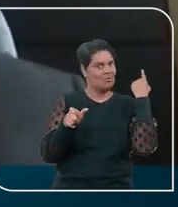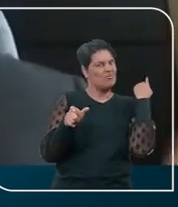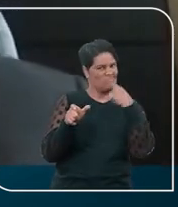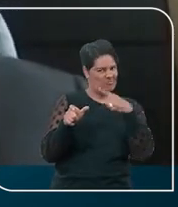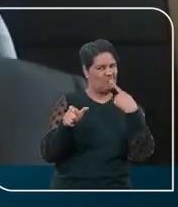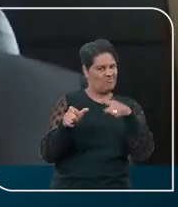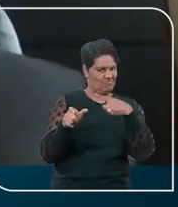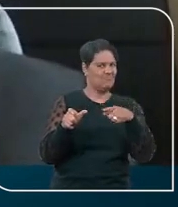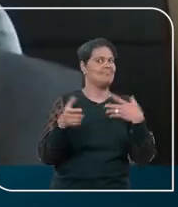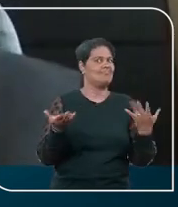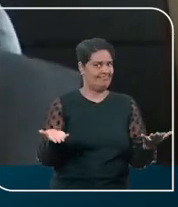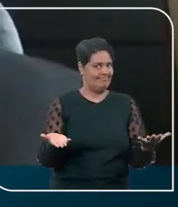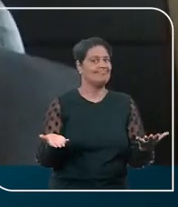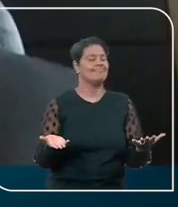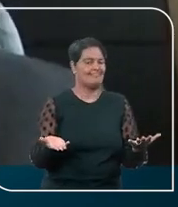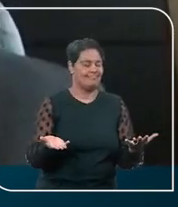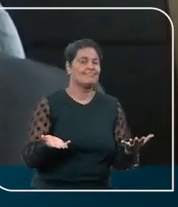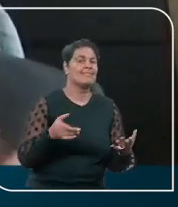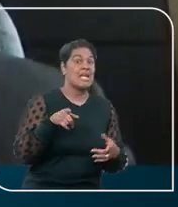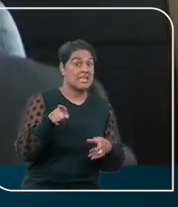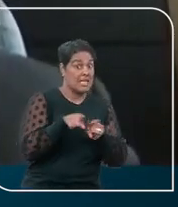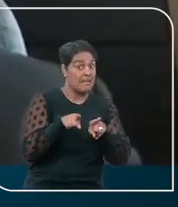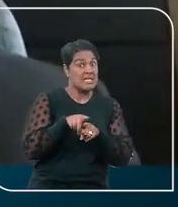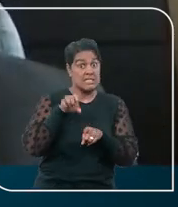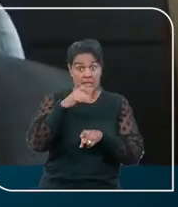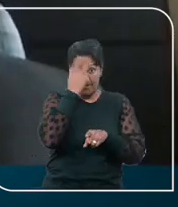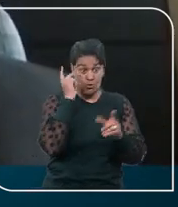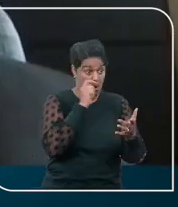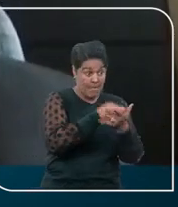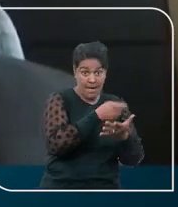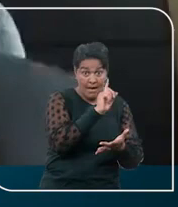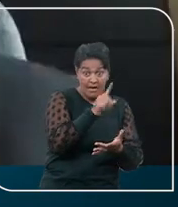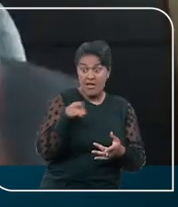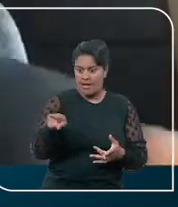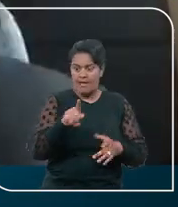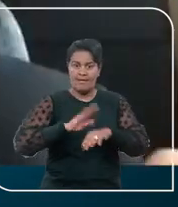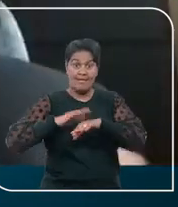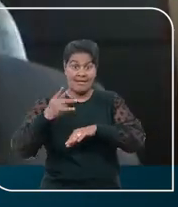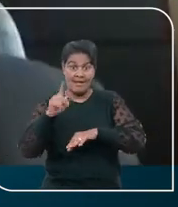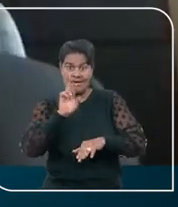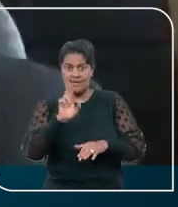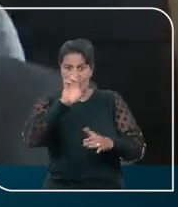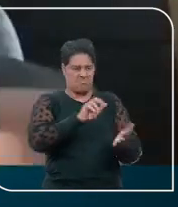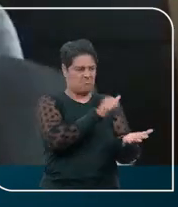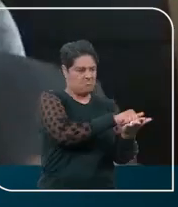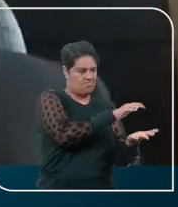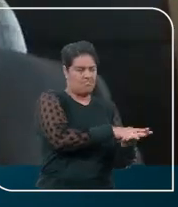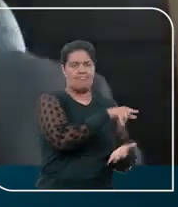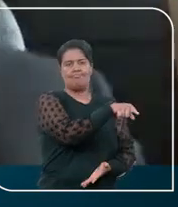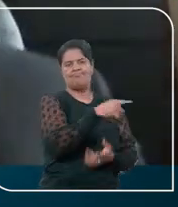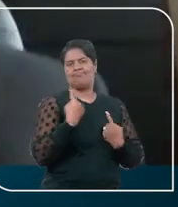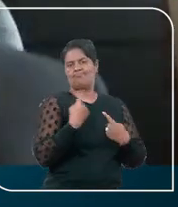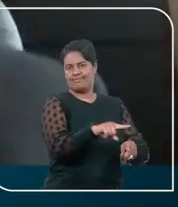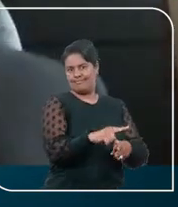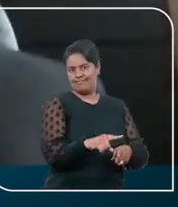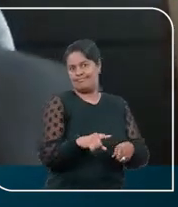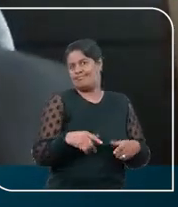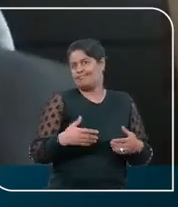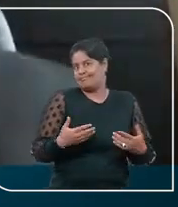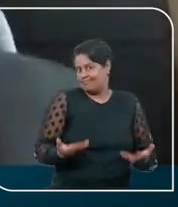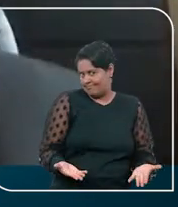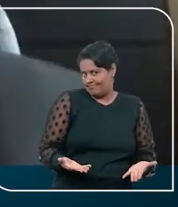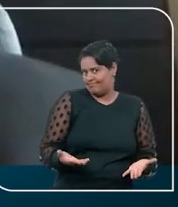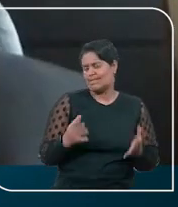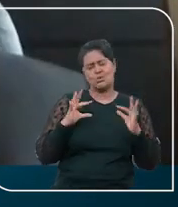cota condominial, impor as multas, aplicar as multas, as penalidades pelo atraso, pelo descumprimento dos direitos e